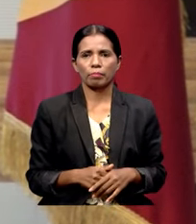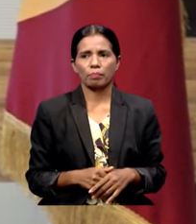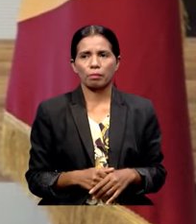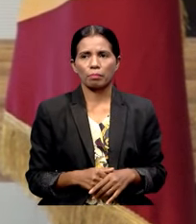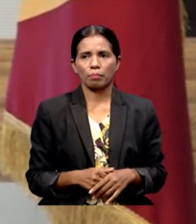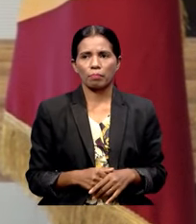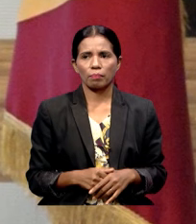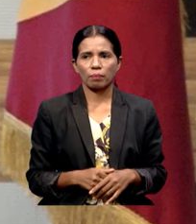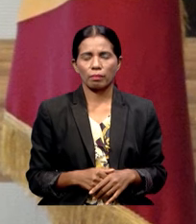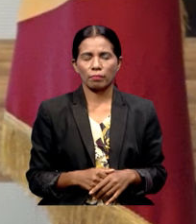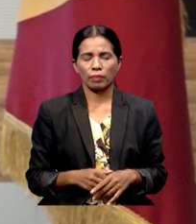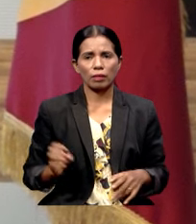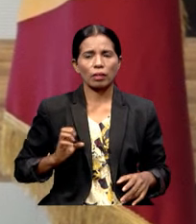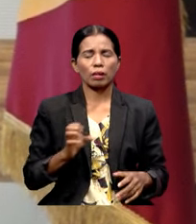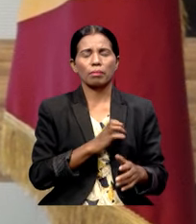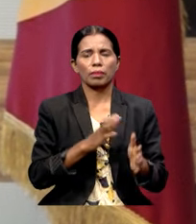Uma embaixada